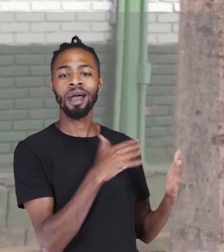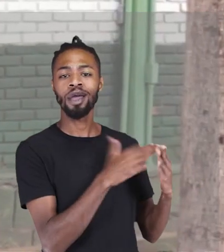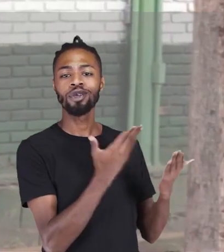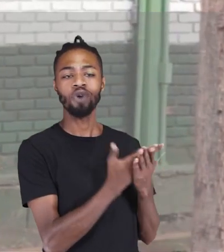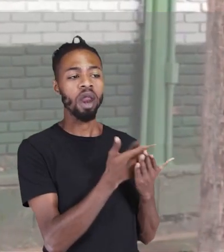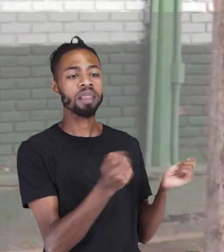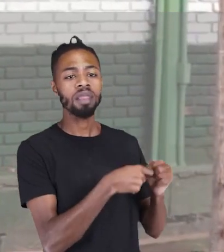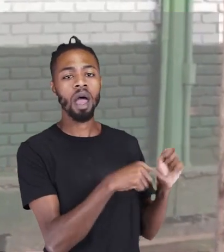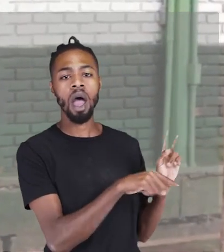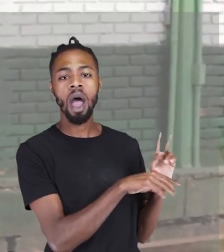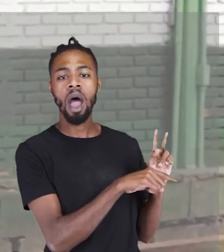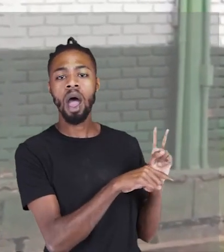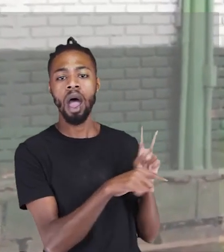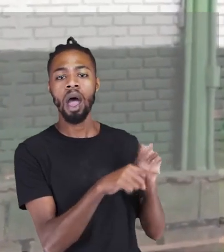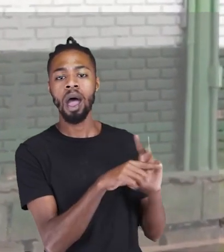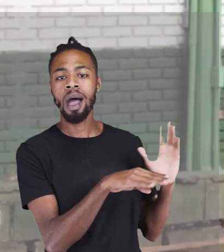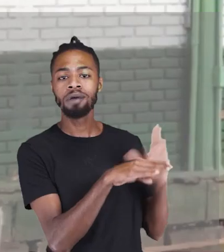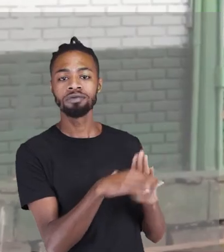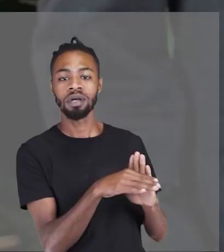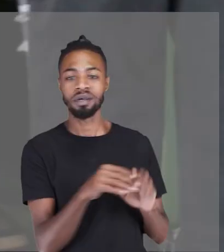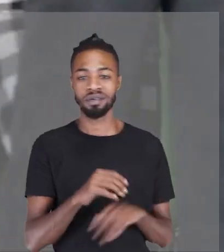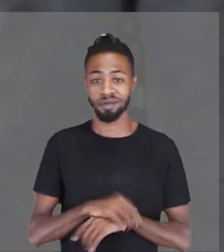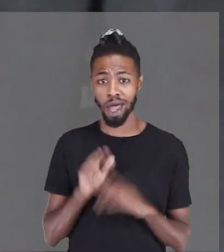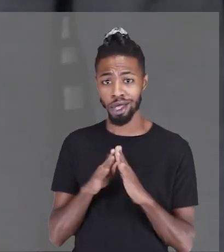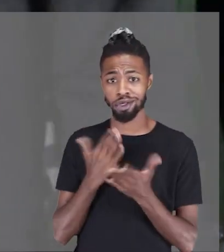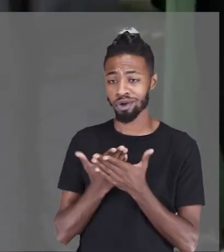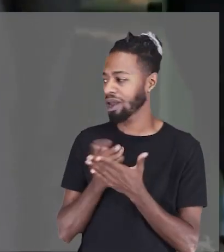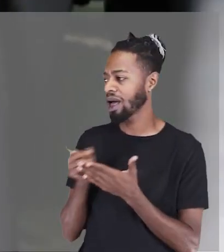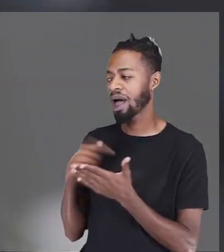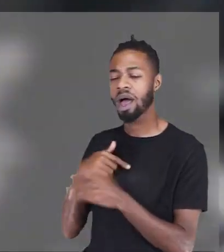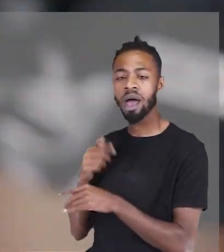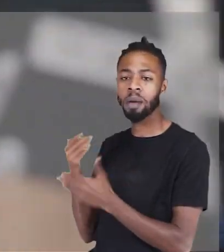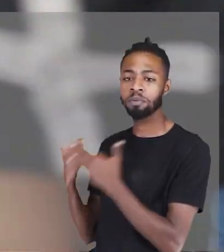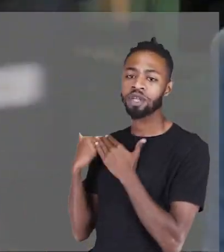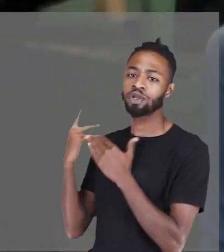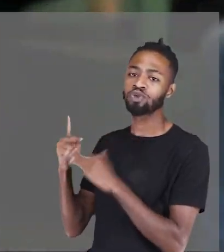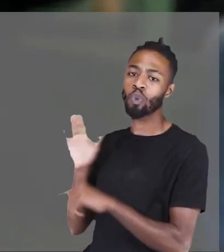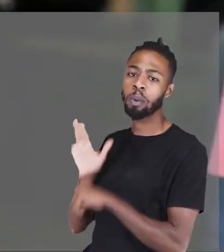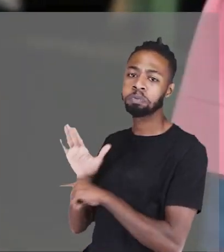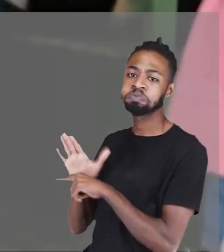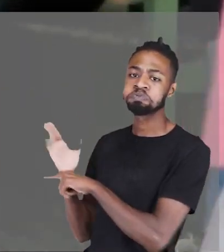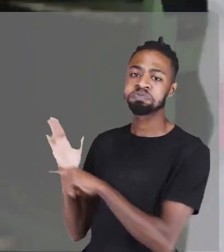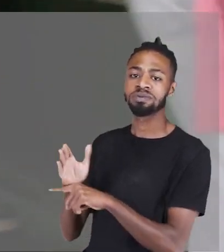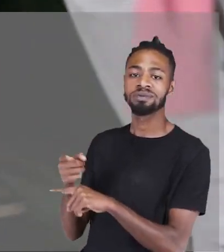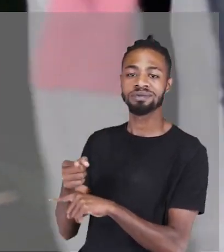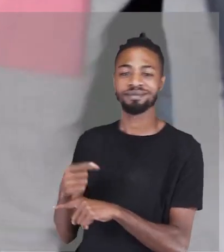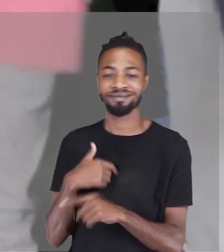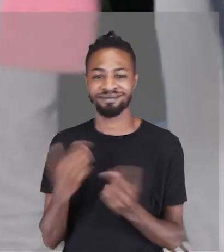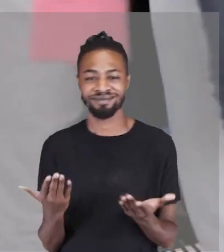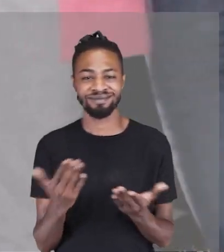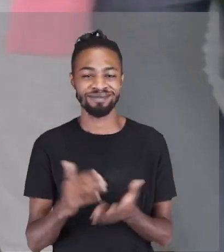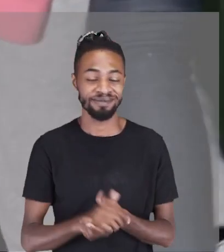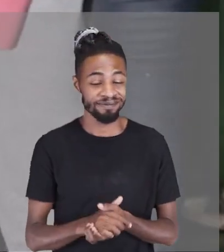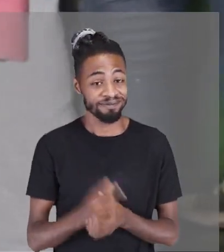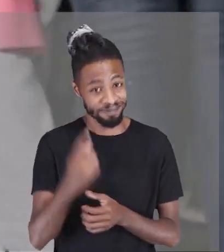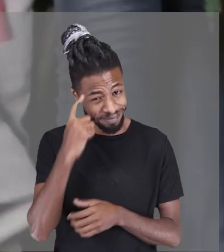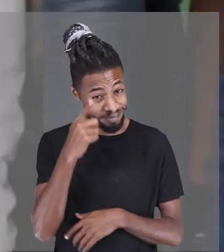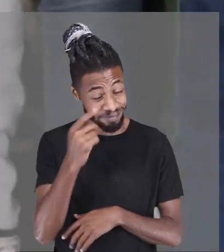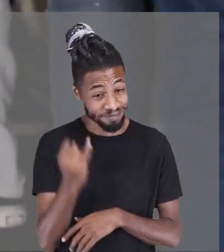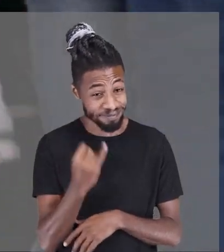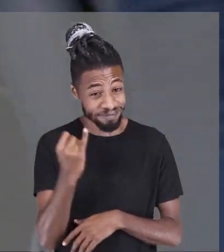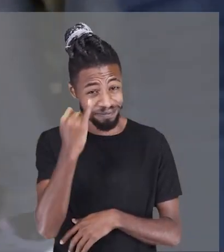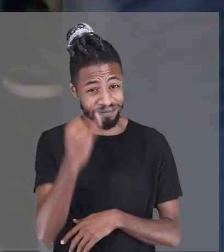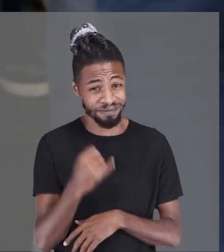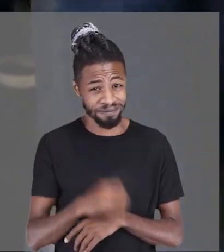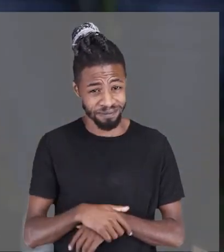as escolas jogam de volta o problema para as famílias. E aí o gestor tem um papel fundamental. Quanto que, de fato, a